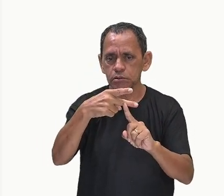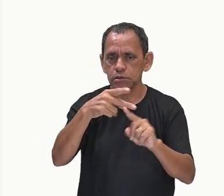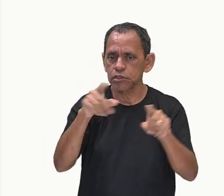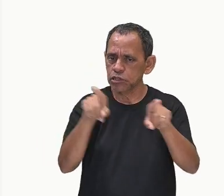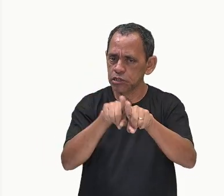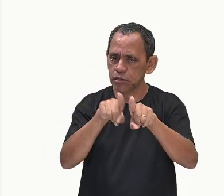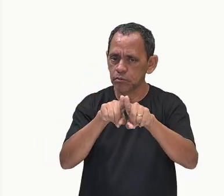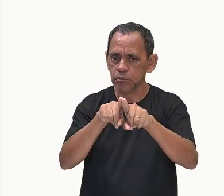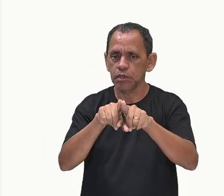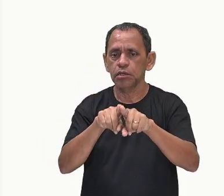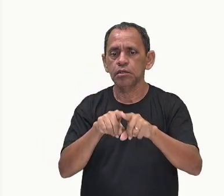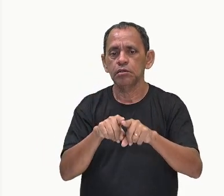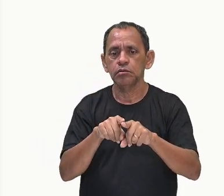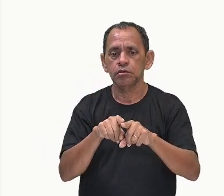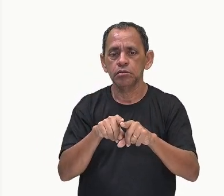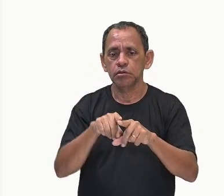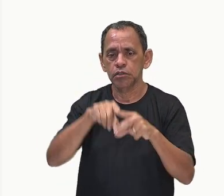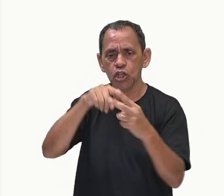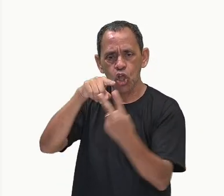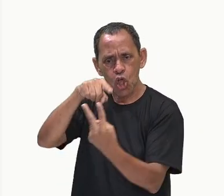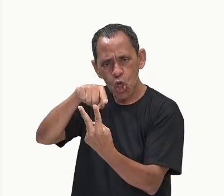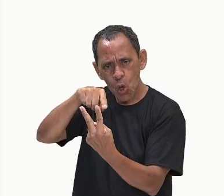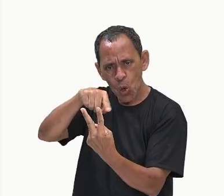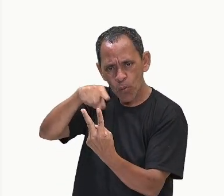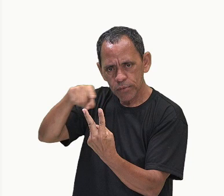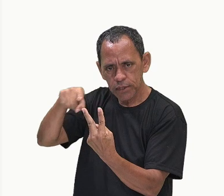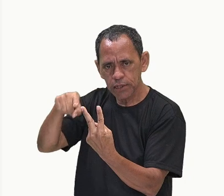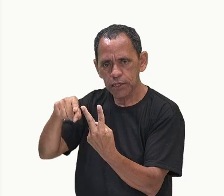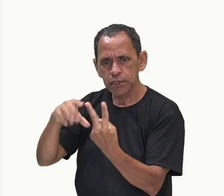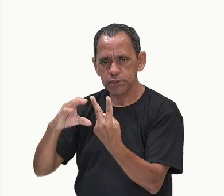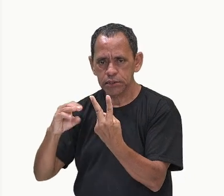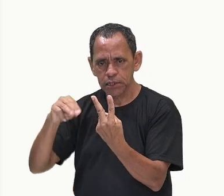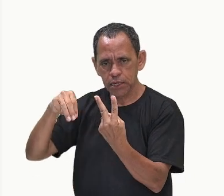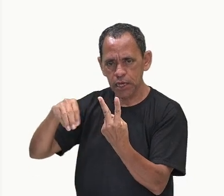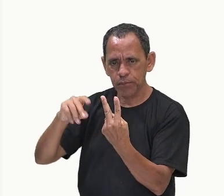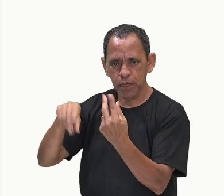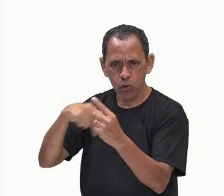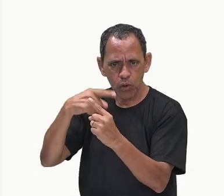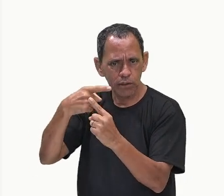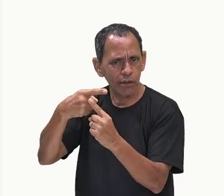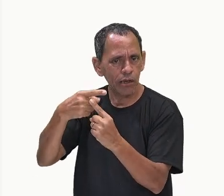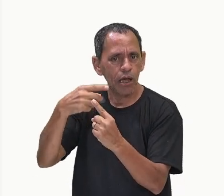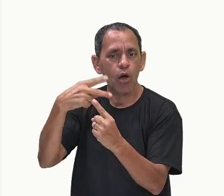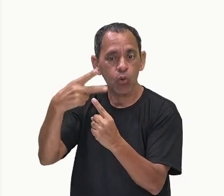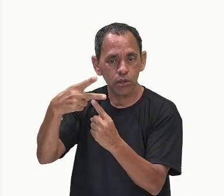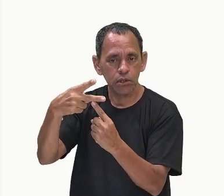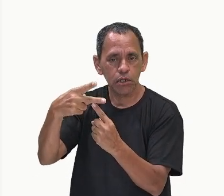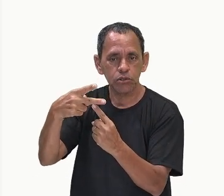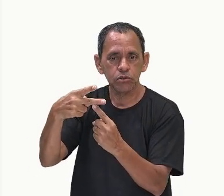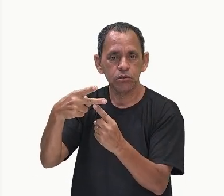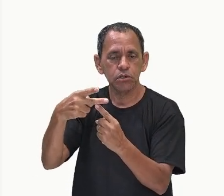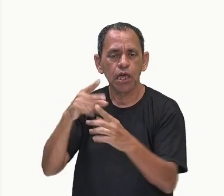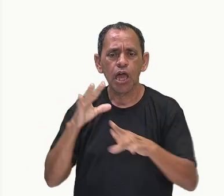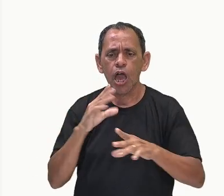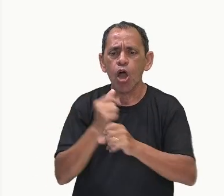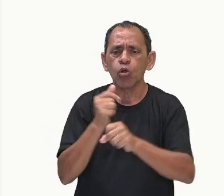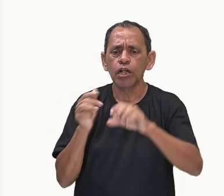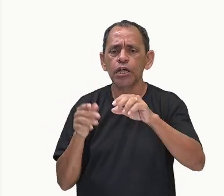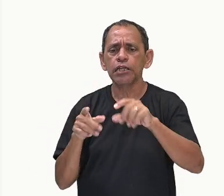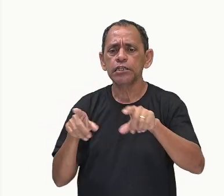quadrados. E aí a gente calcula a parte também, a área lateral, tá